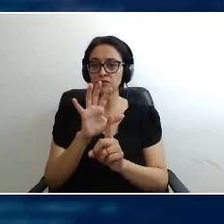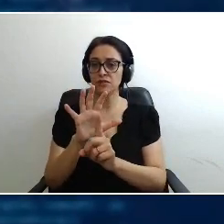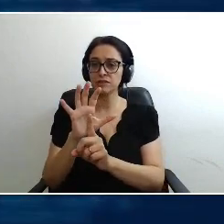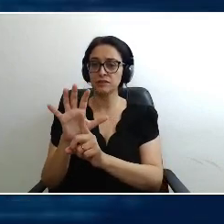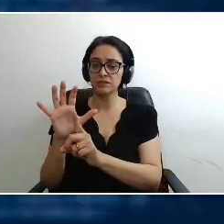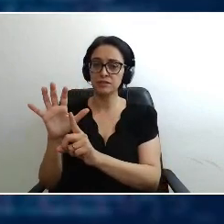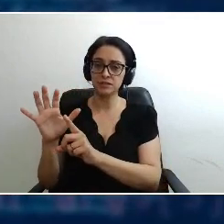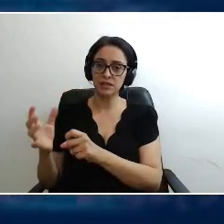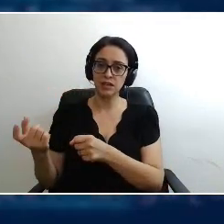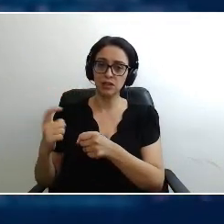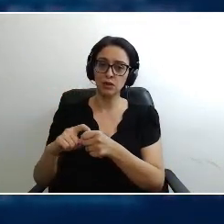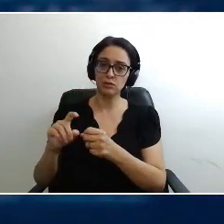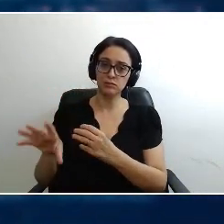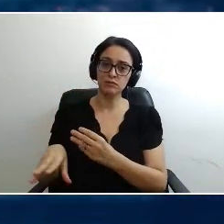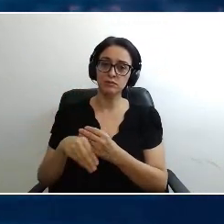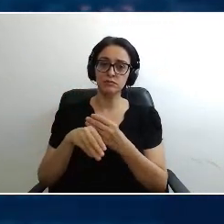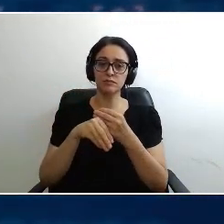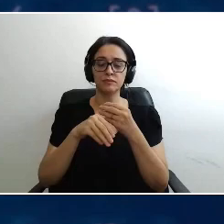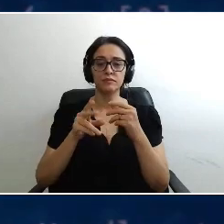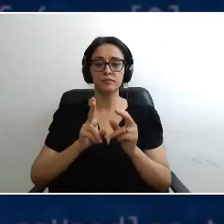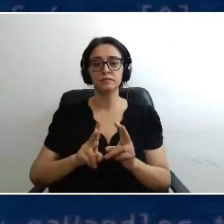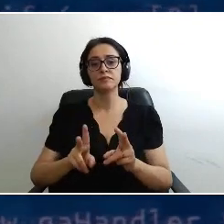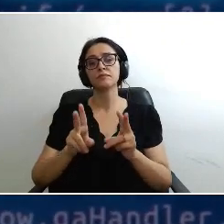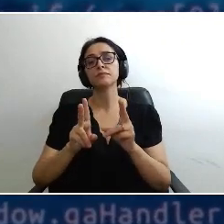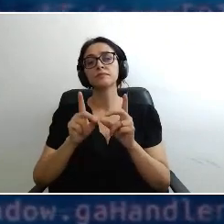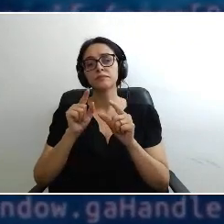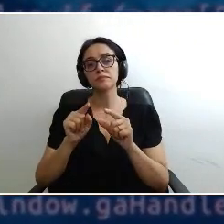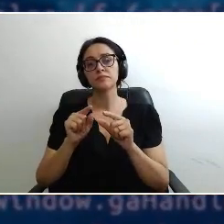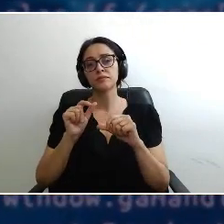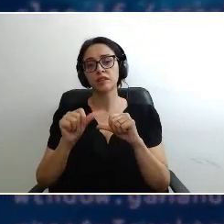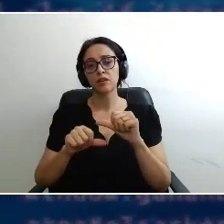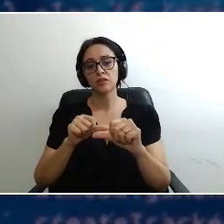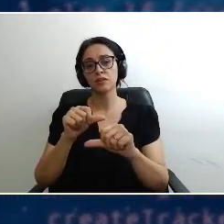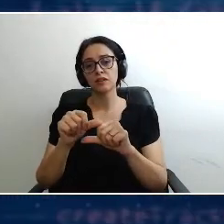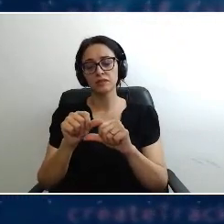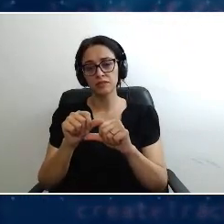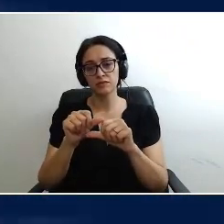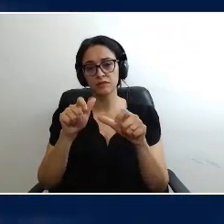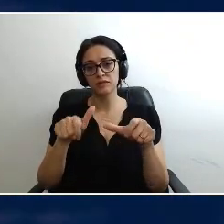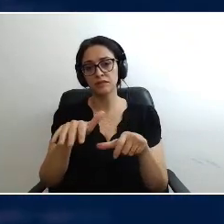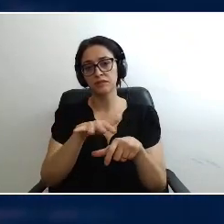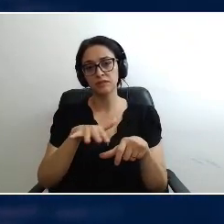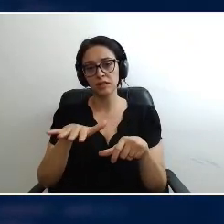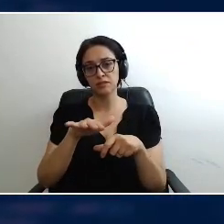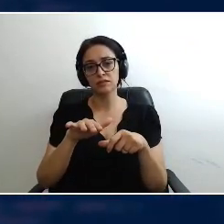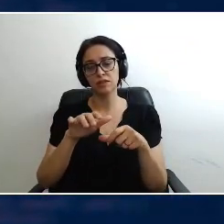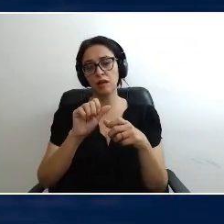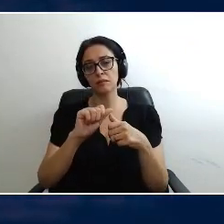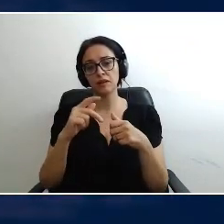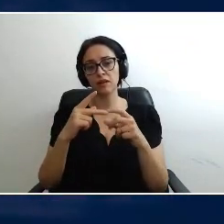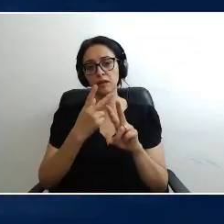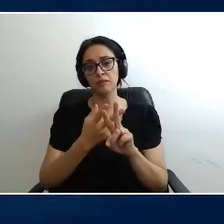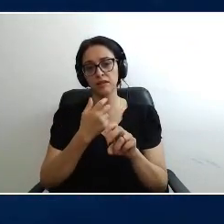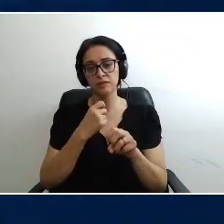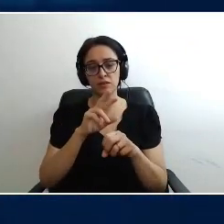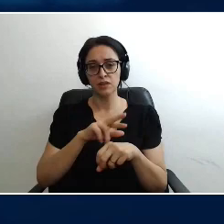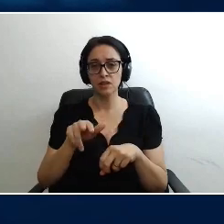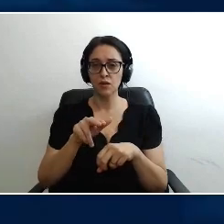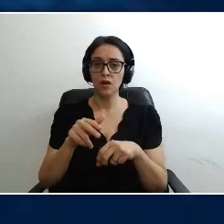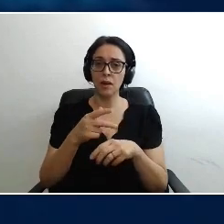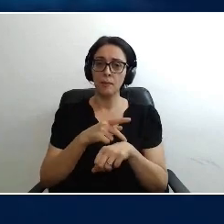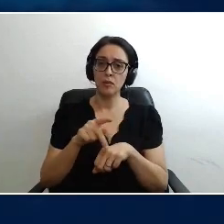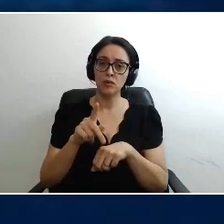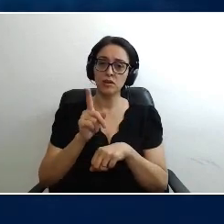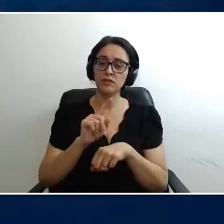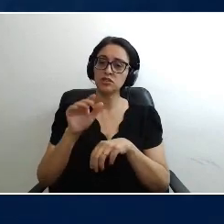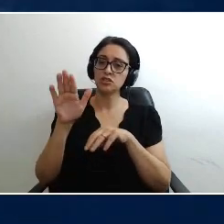sempre sendo incrementada, então aqui a gente tem uma alteração de estado na nossa aplicação e a função já não é mais pura, agora você vai